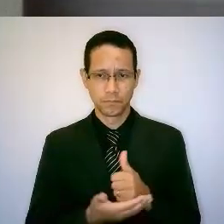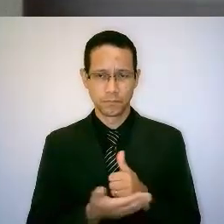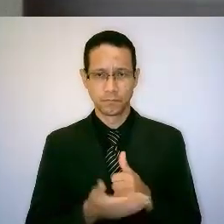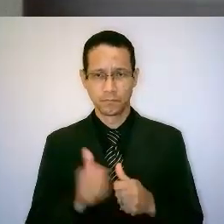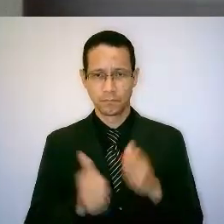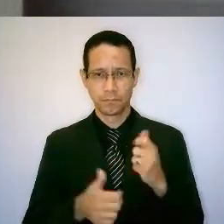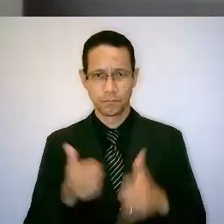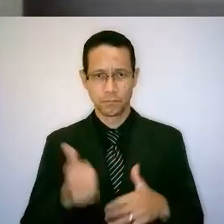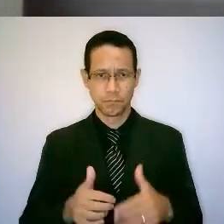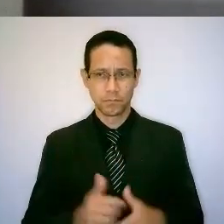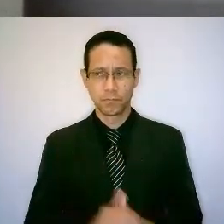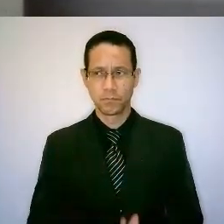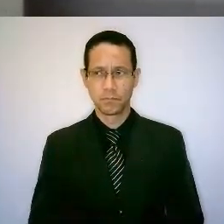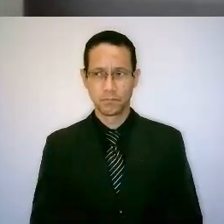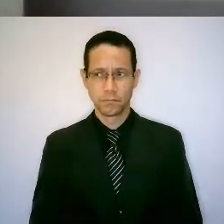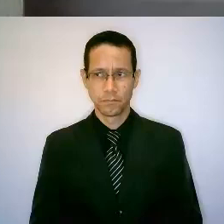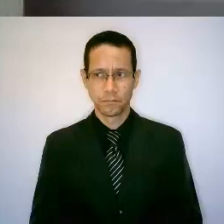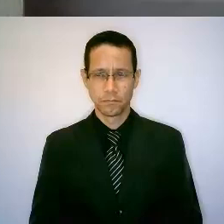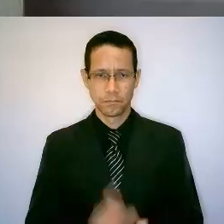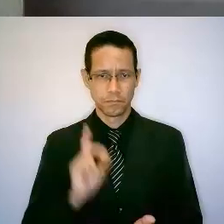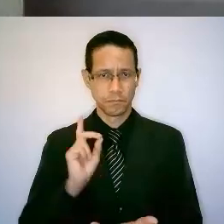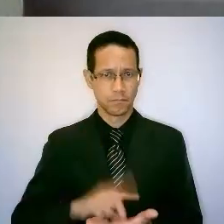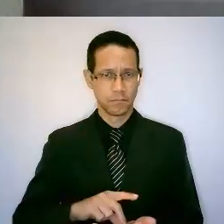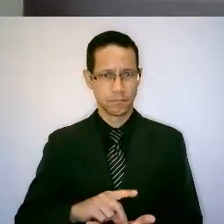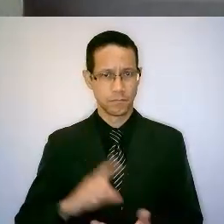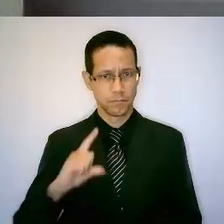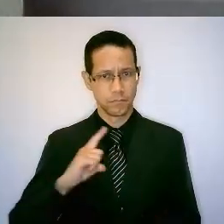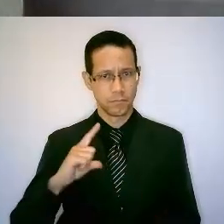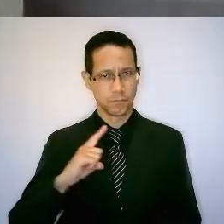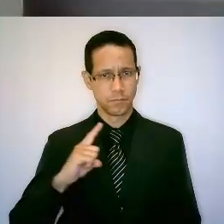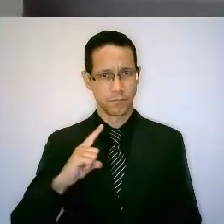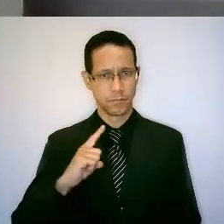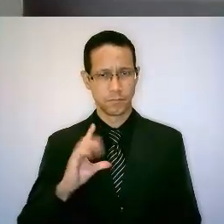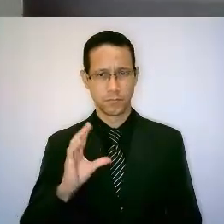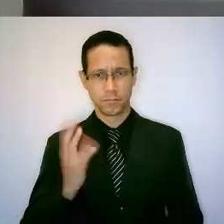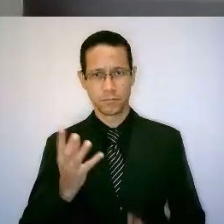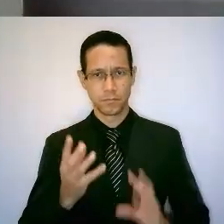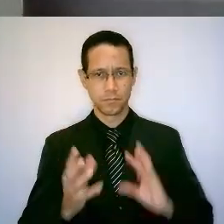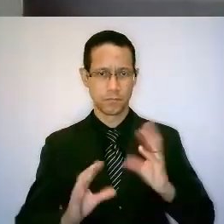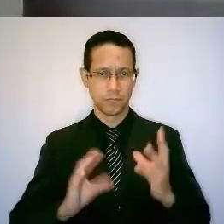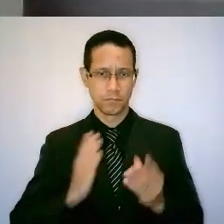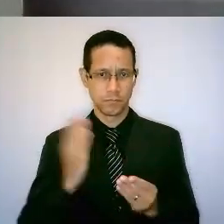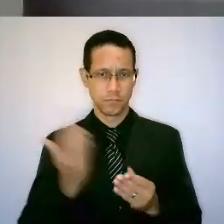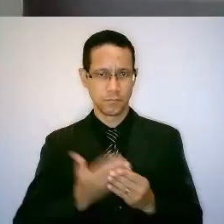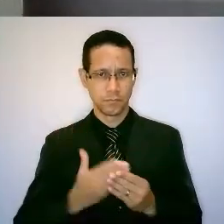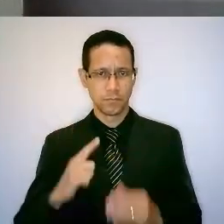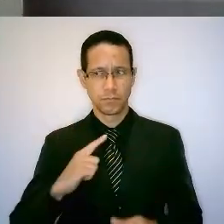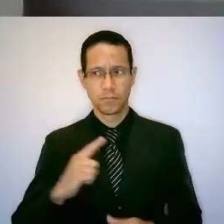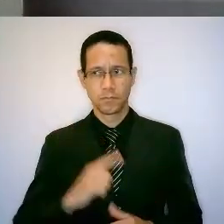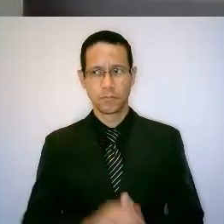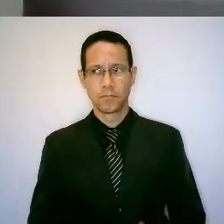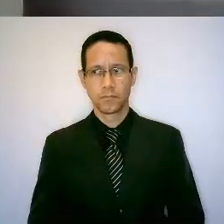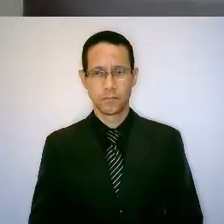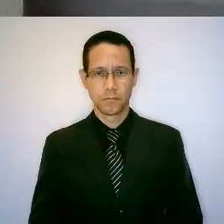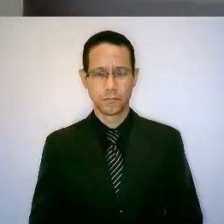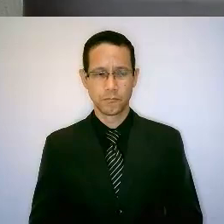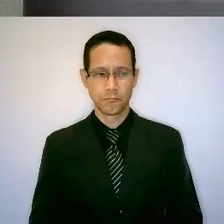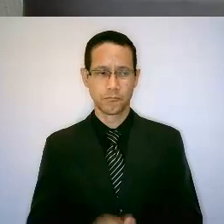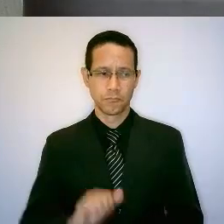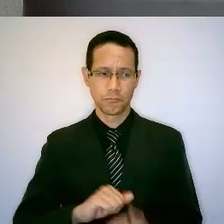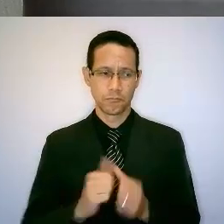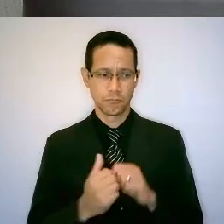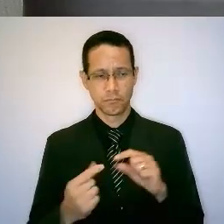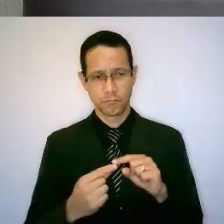mas na verdade nós sabemos que existem determinadas situações no processo E aí tanto se aplica ao processo civil como o processo